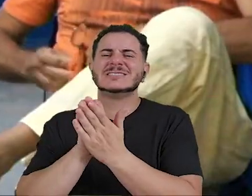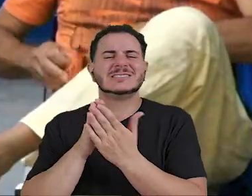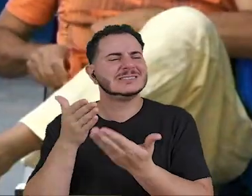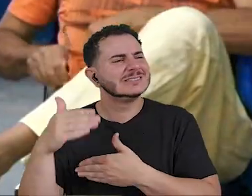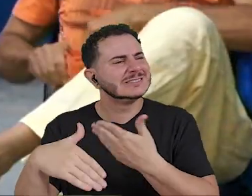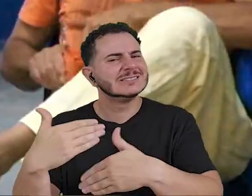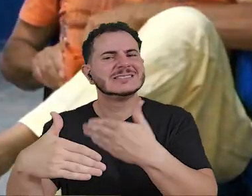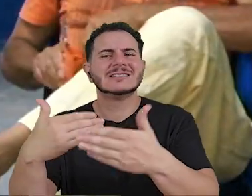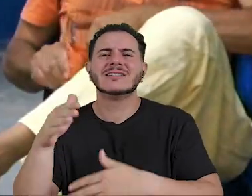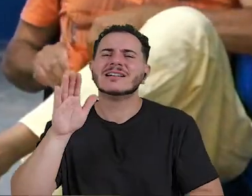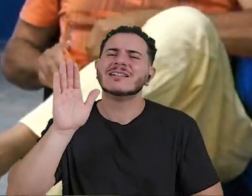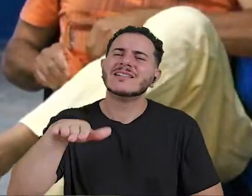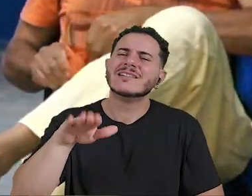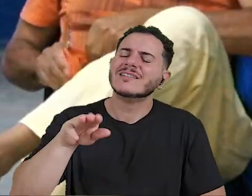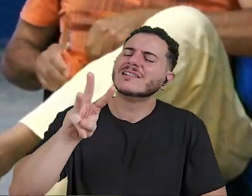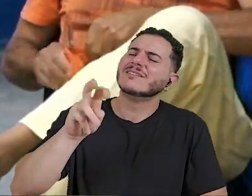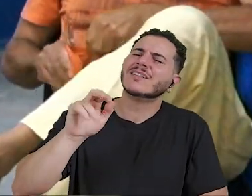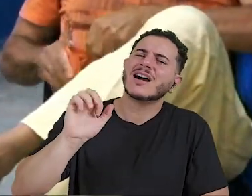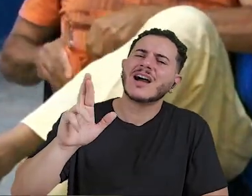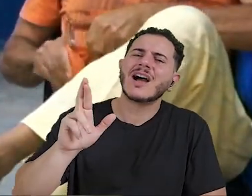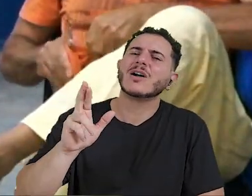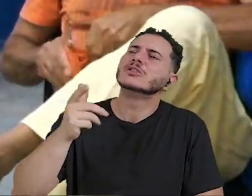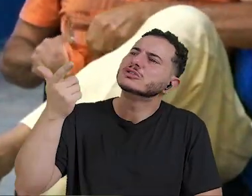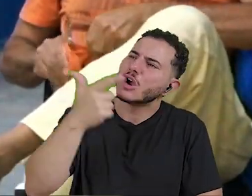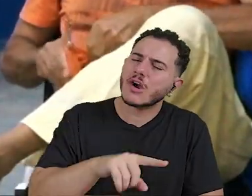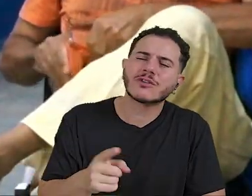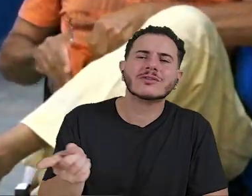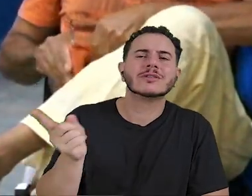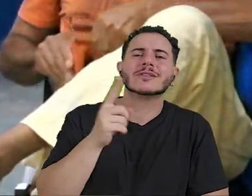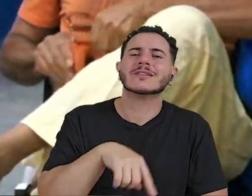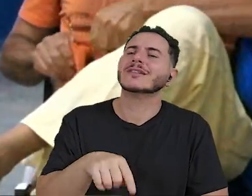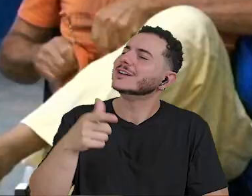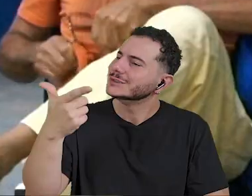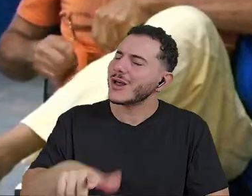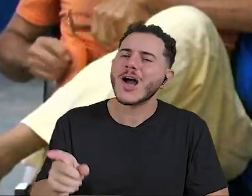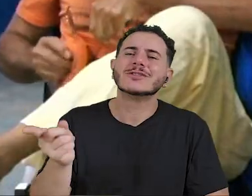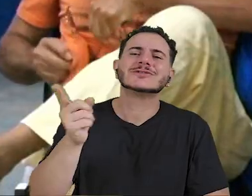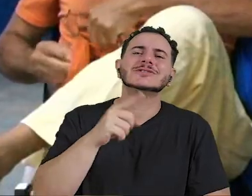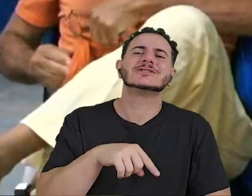Mas, eu já cantei, cante de novo.